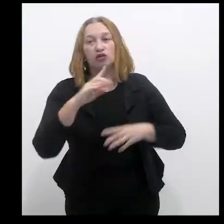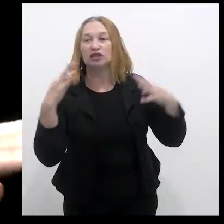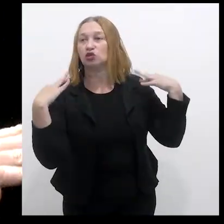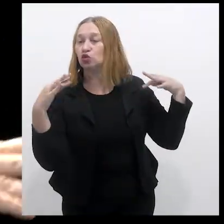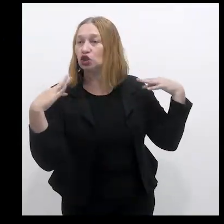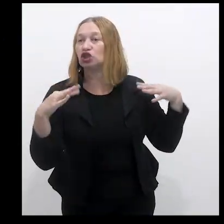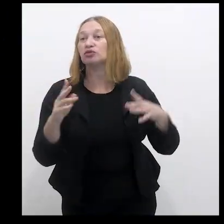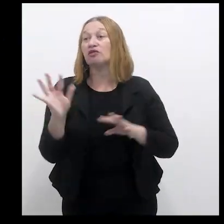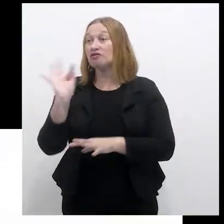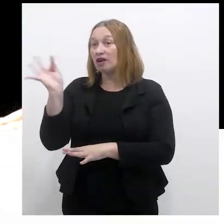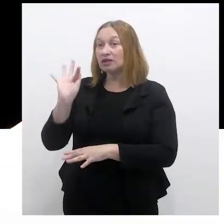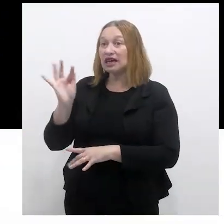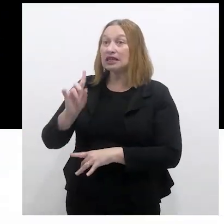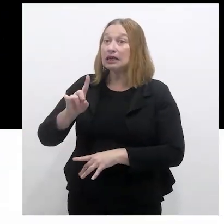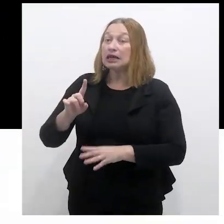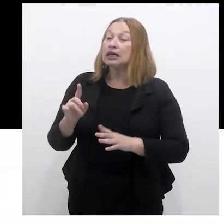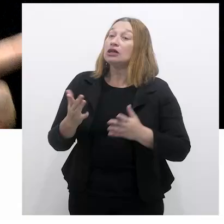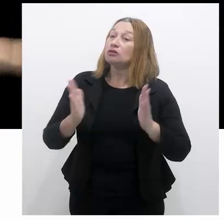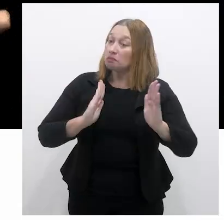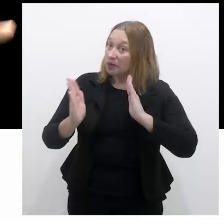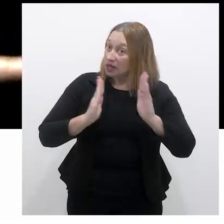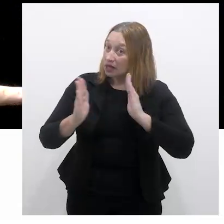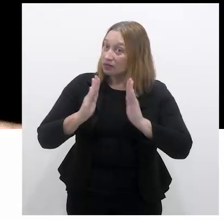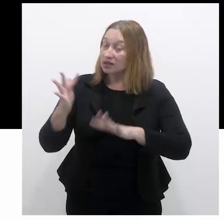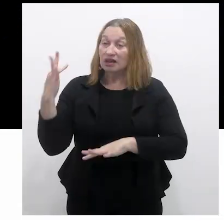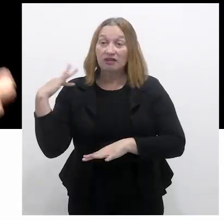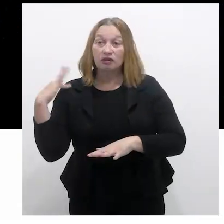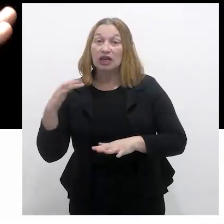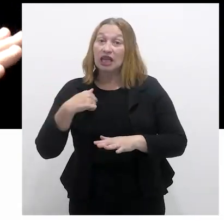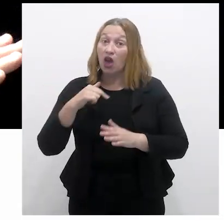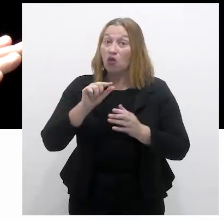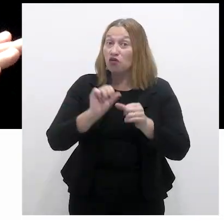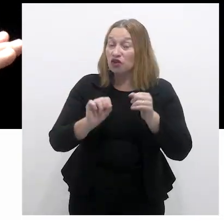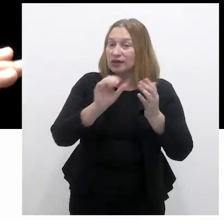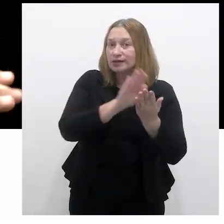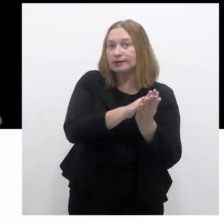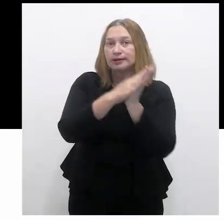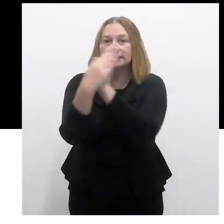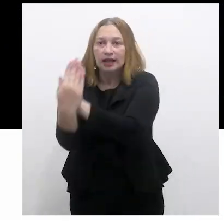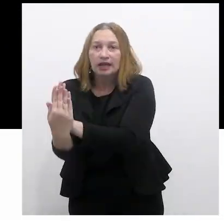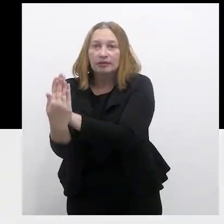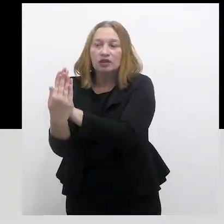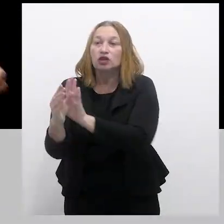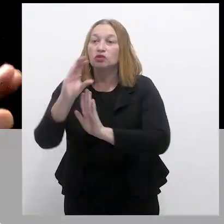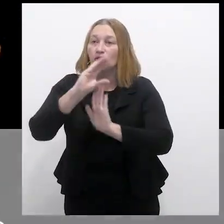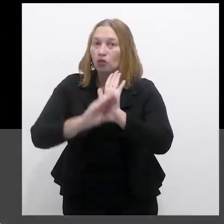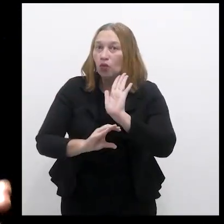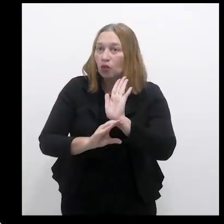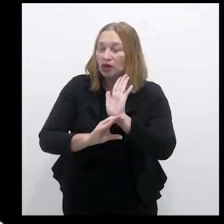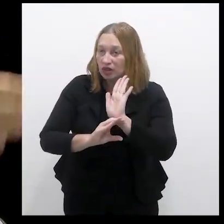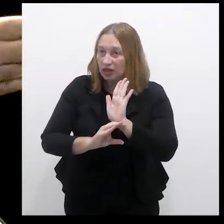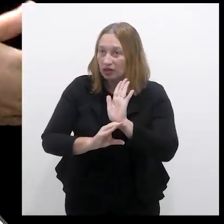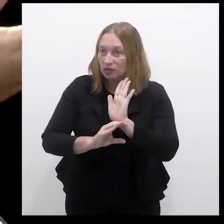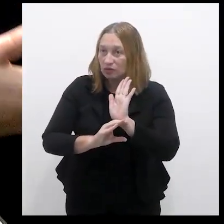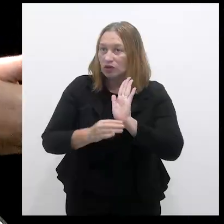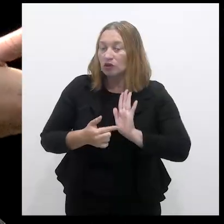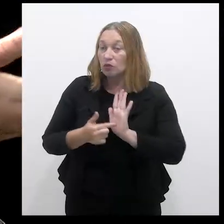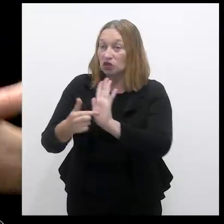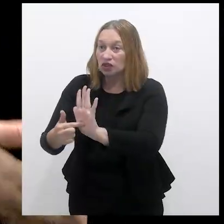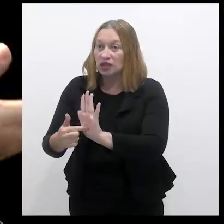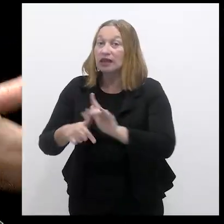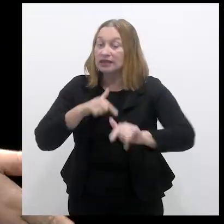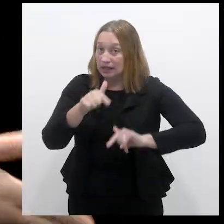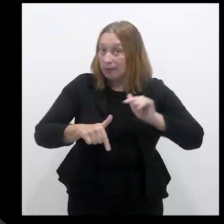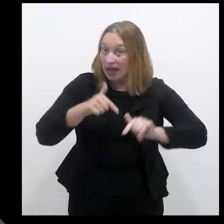fazer turismo, fiz faculdade de turismo e durante a faculdade eu quis fazer intercâmbio, né? E aí quando eu levei o currículo, e era um intercâmbio exatamente